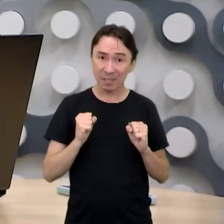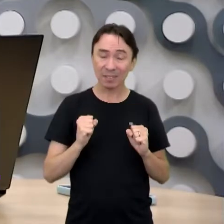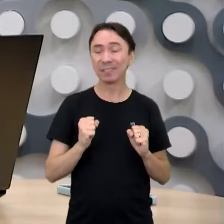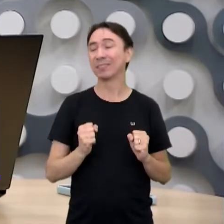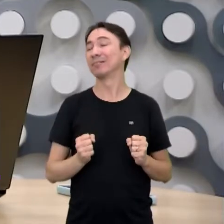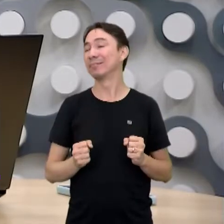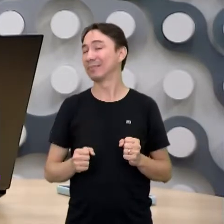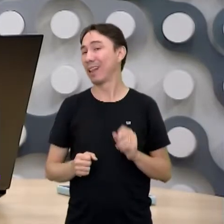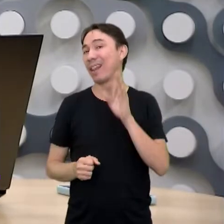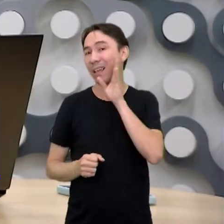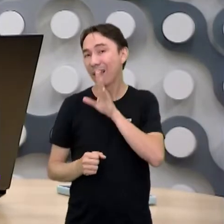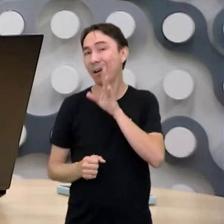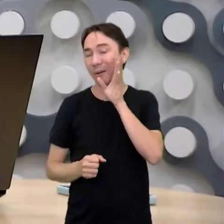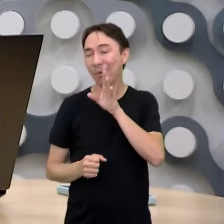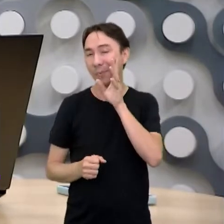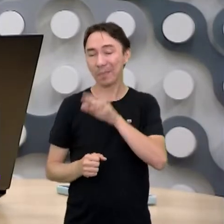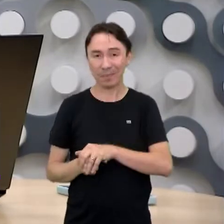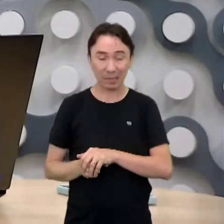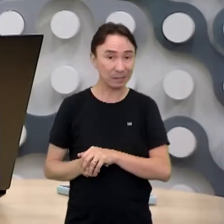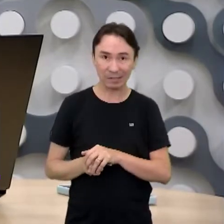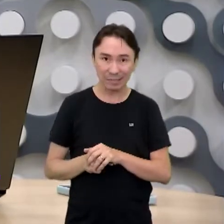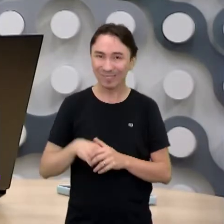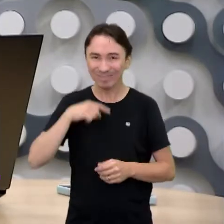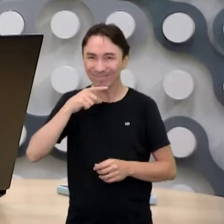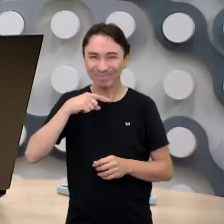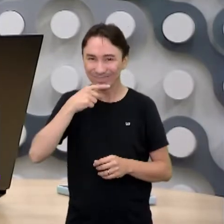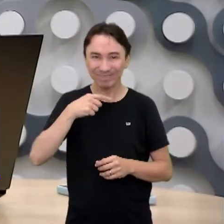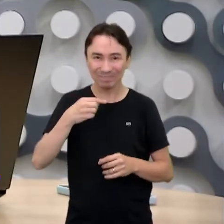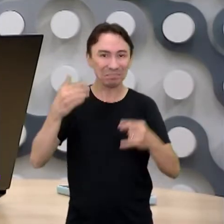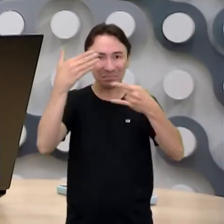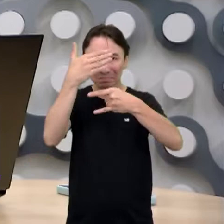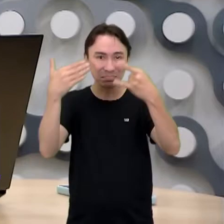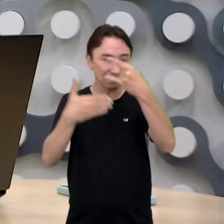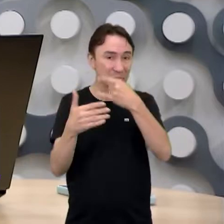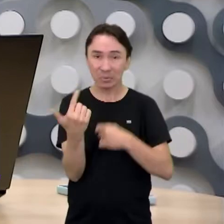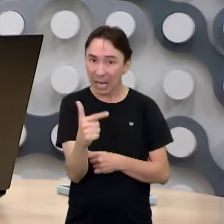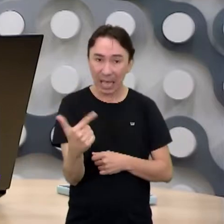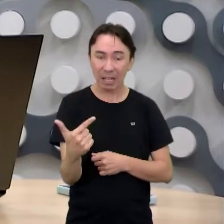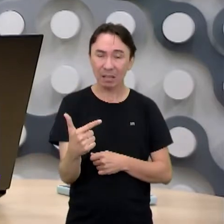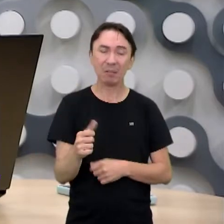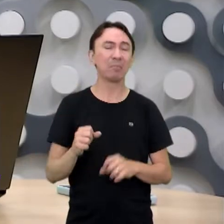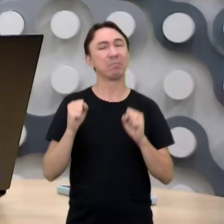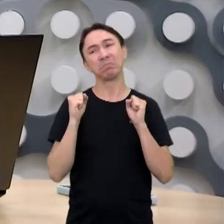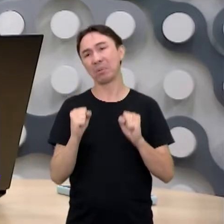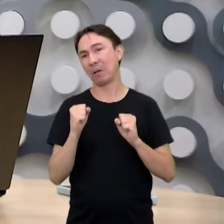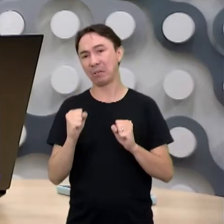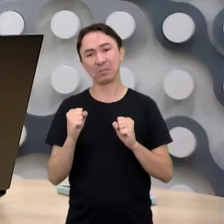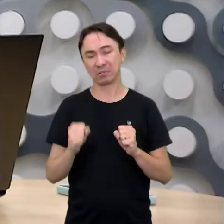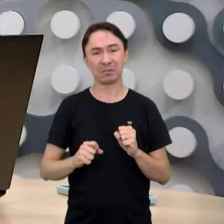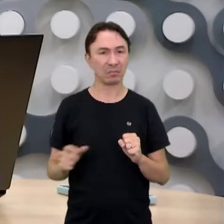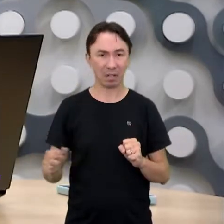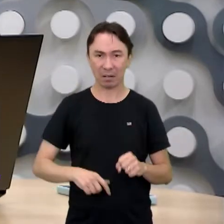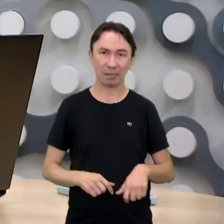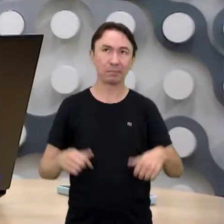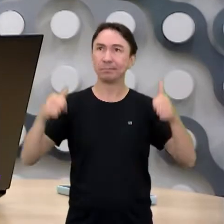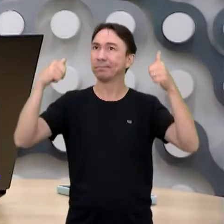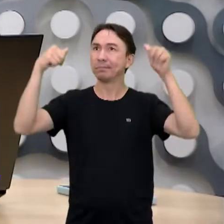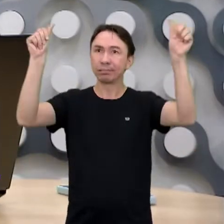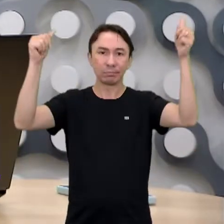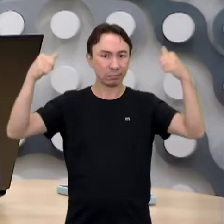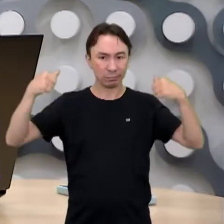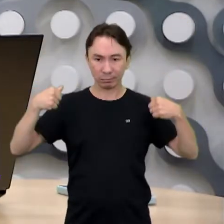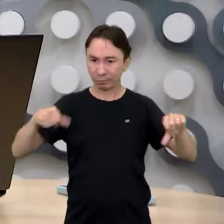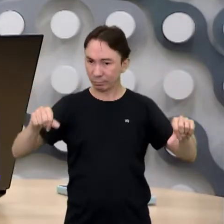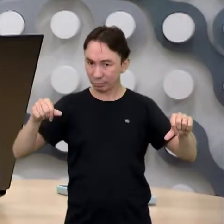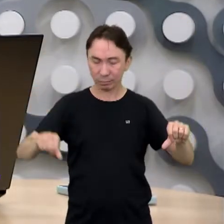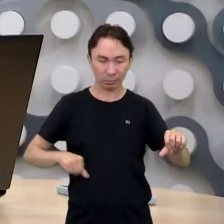legal a apresentação. Caso não tenha, pode utilizar aí, né, materiais analógicos, né, como cartolina, né, e outras maneiras